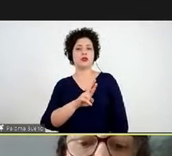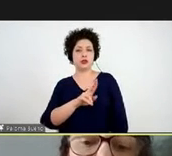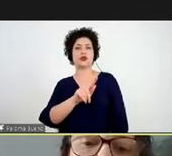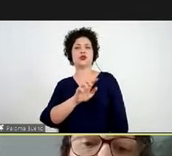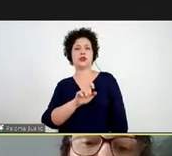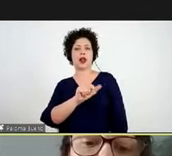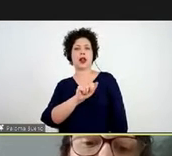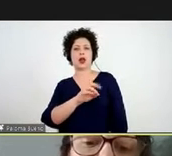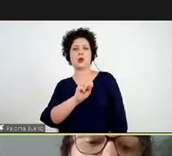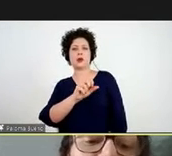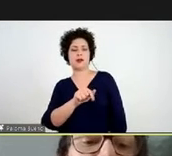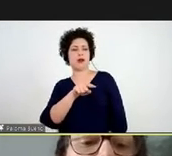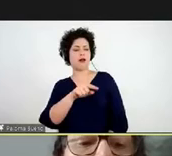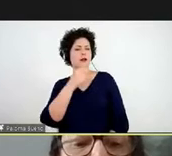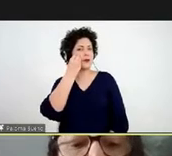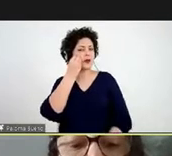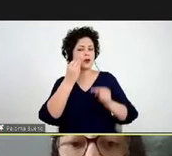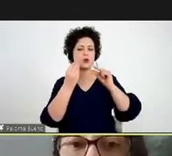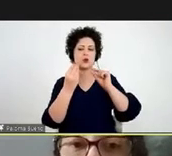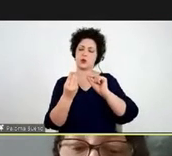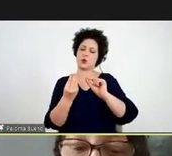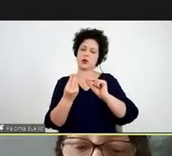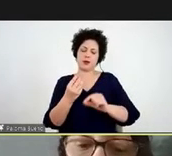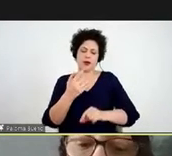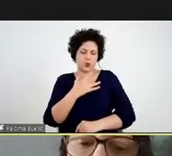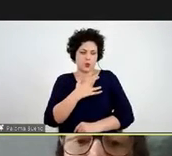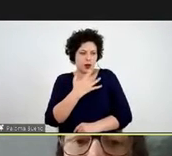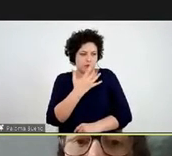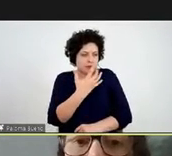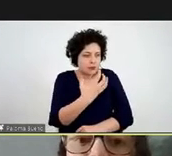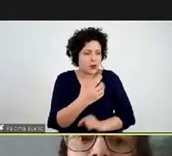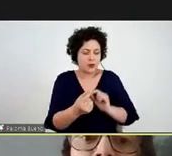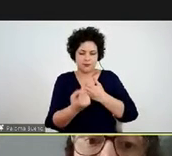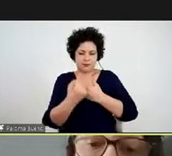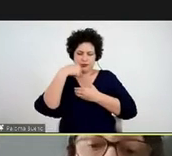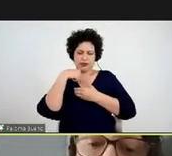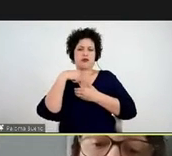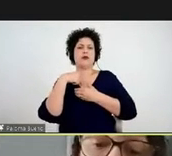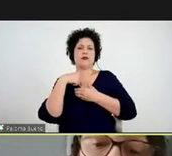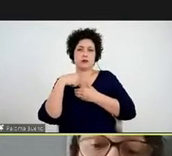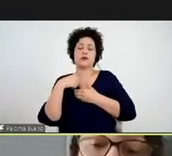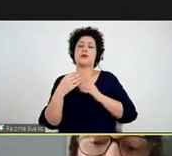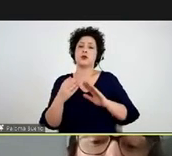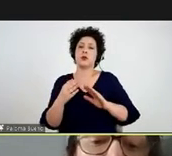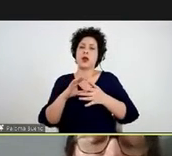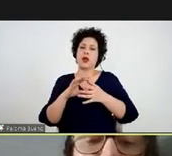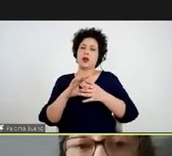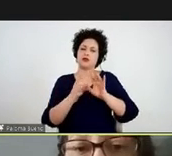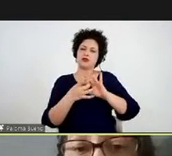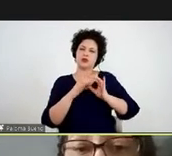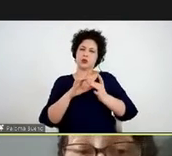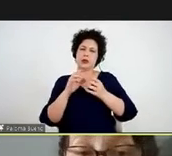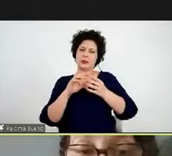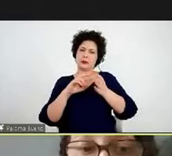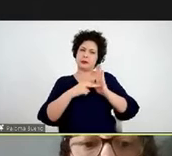localiza a experiência a partir daquilo que nos toca e nos atravessa, provocando, então, redes de significação do